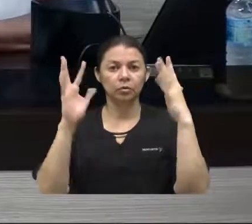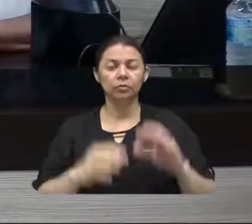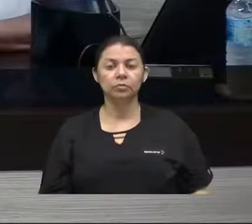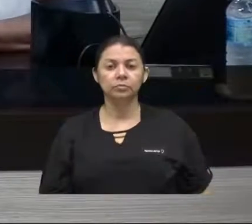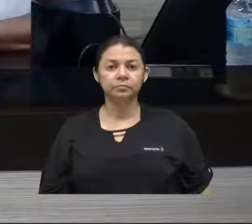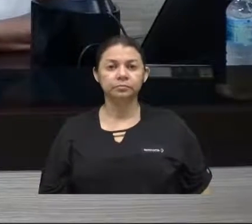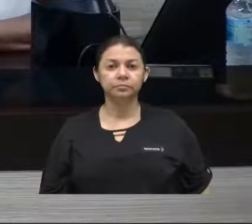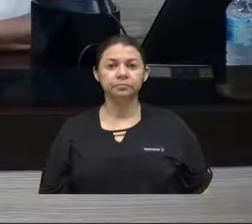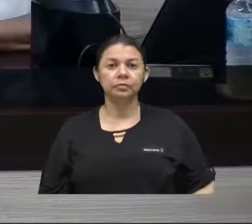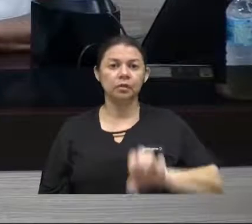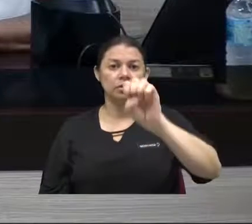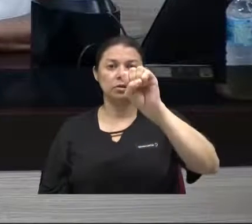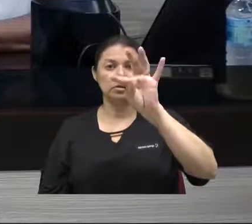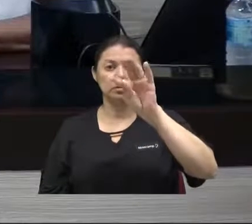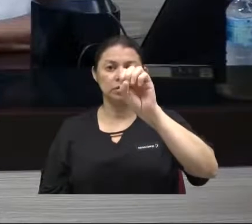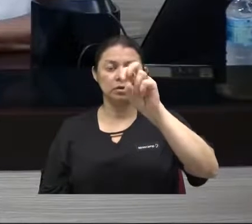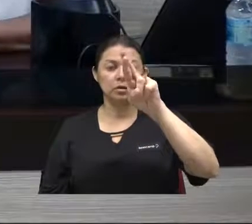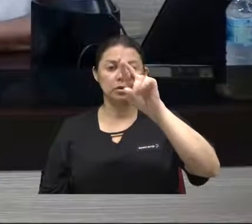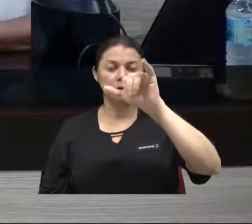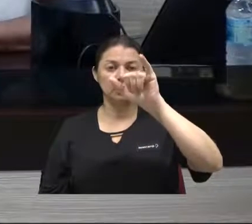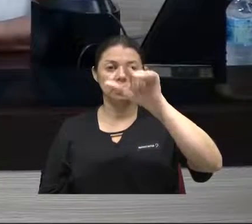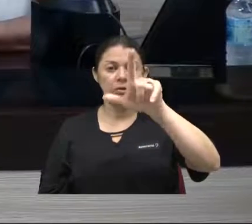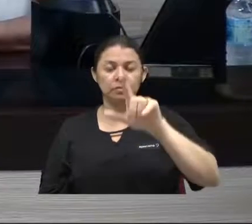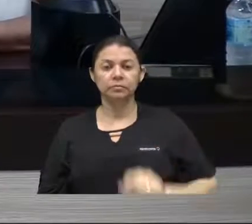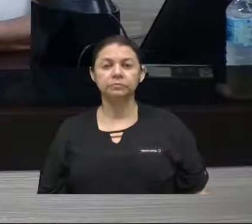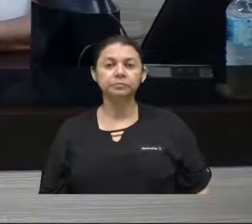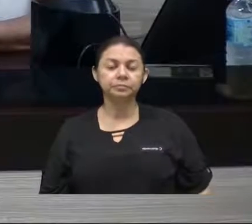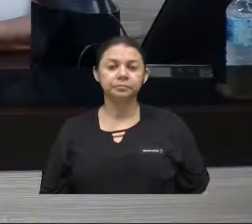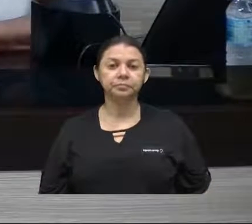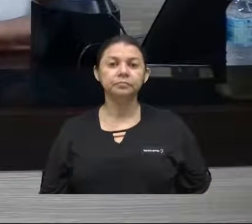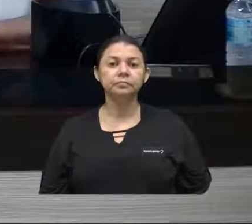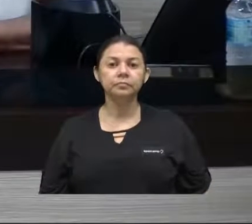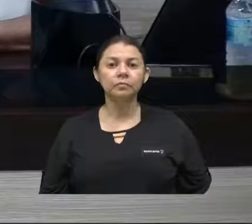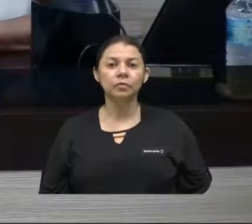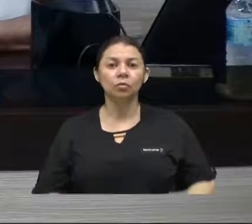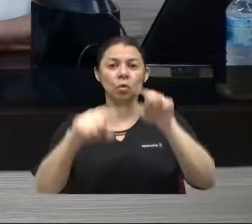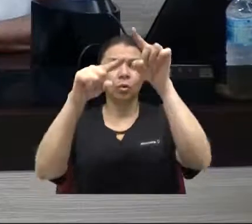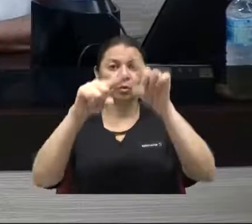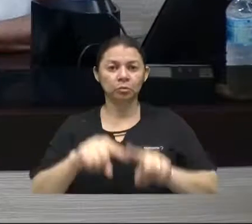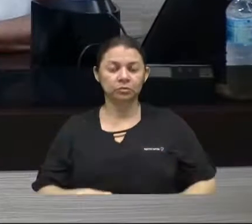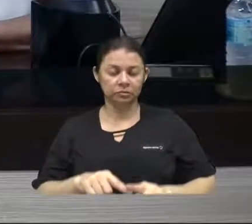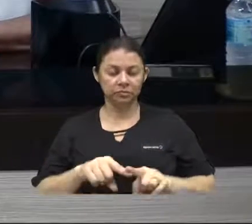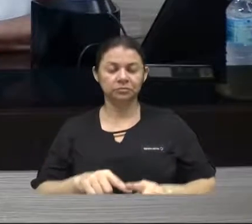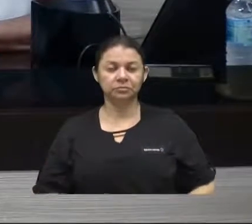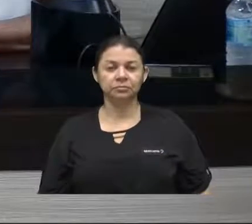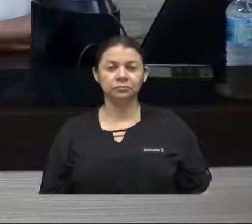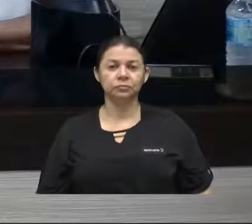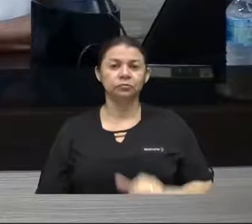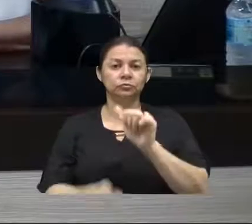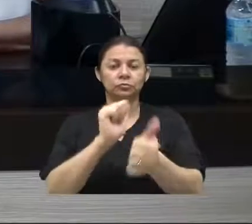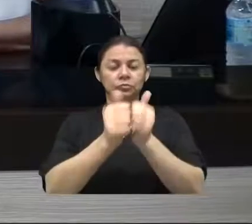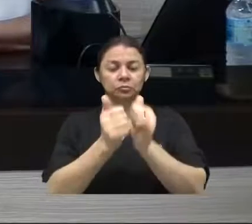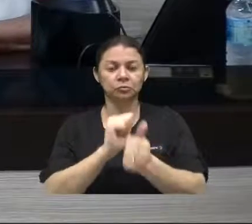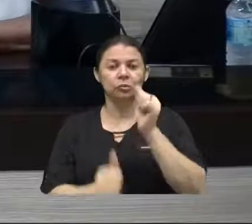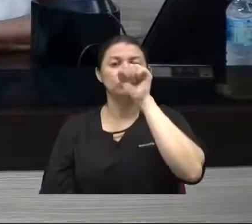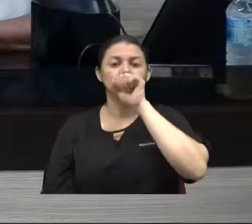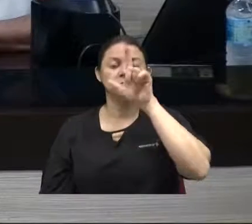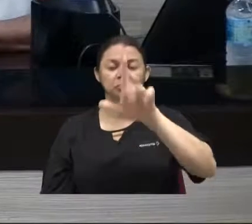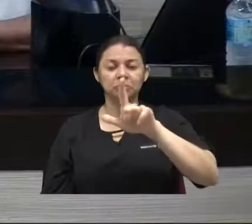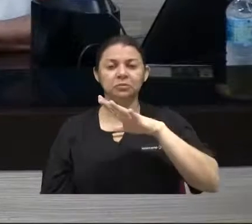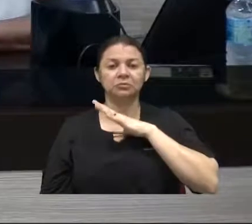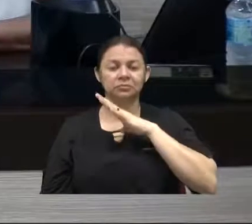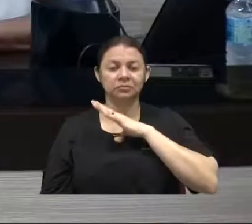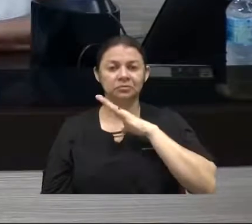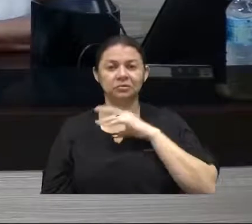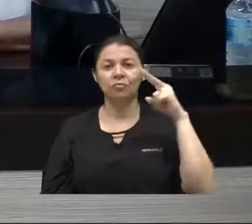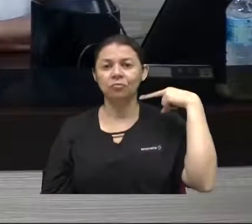Estoril pelo título da primeira divisão do Campeonato Amador de Limeira. Autoria do vereador Rafael Luiz